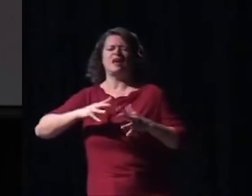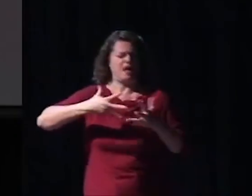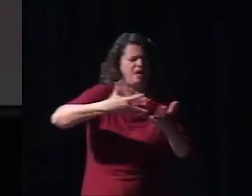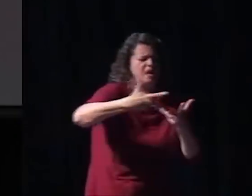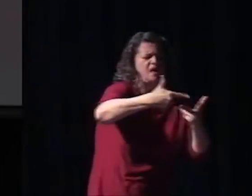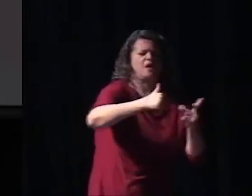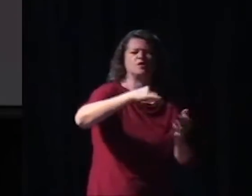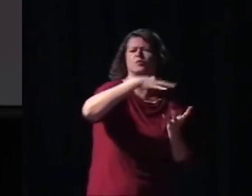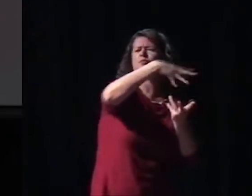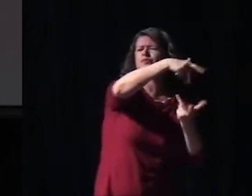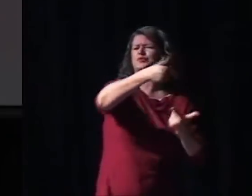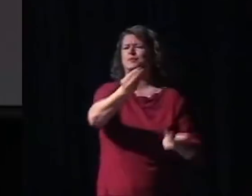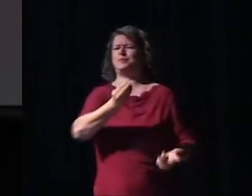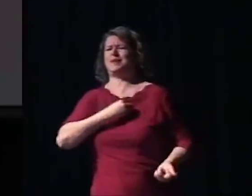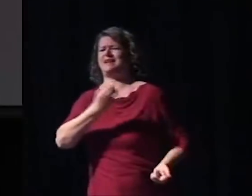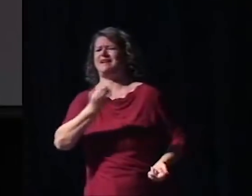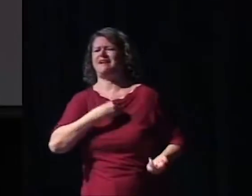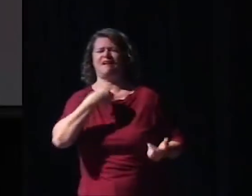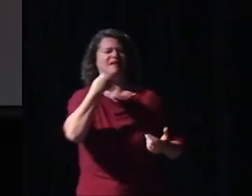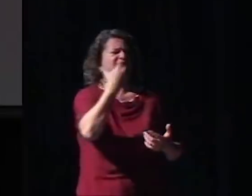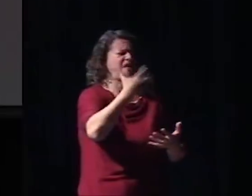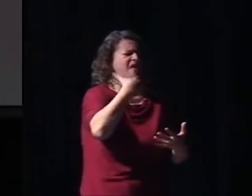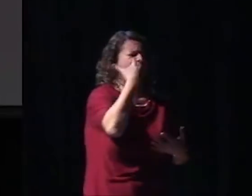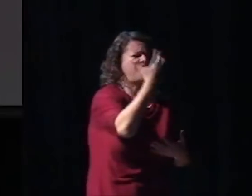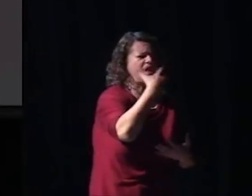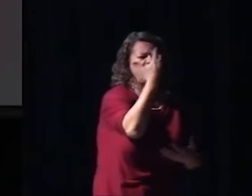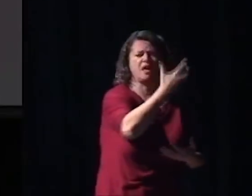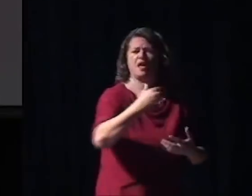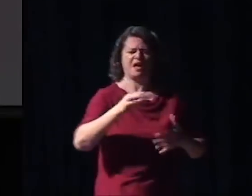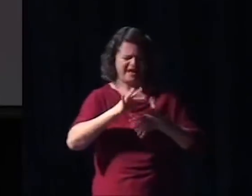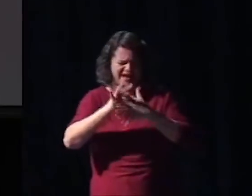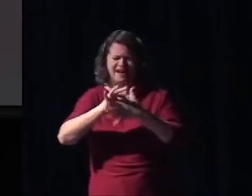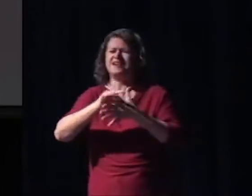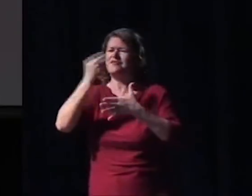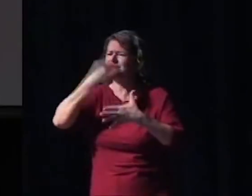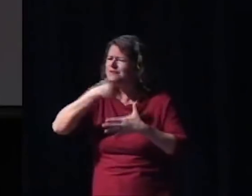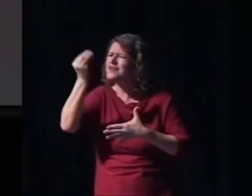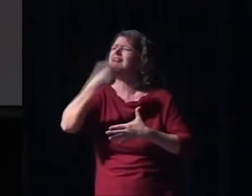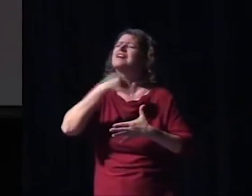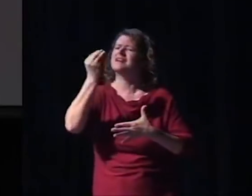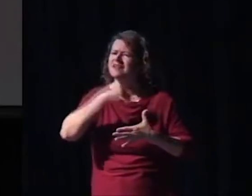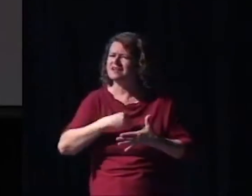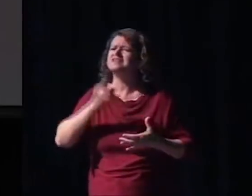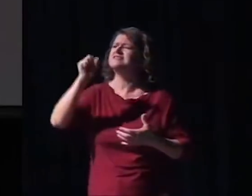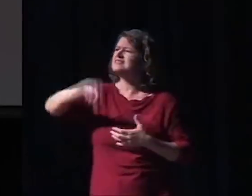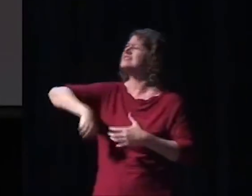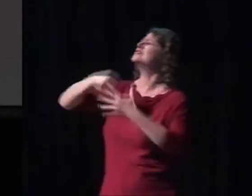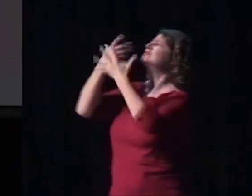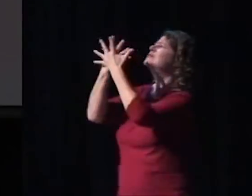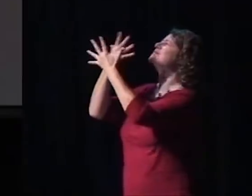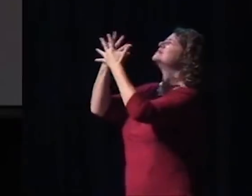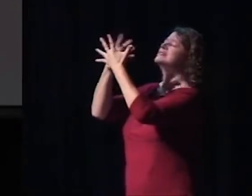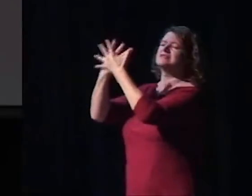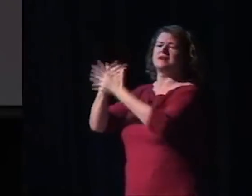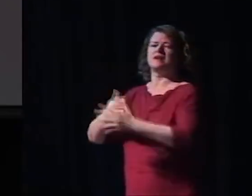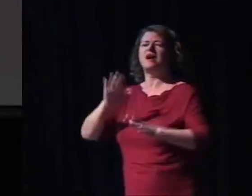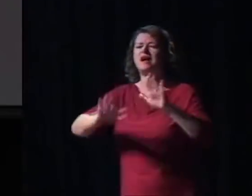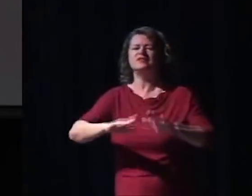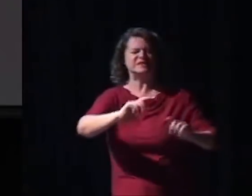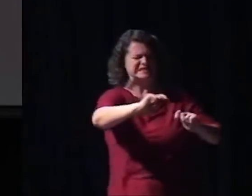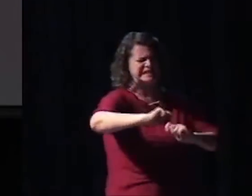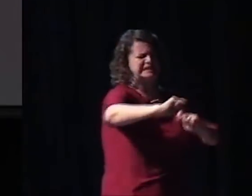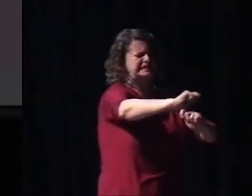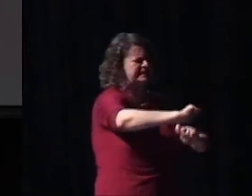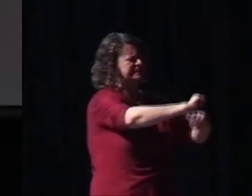pelo pecado, que a carne que é fraca tem sido vulnerável aos ataques sedutores